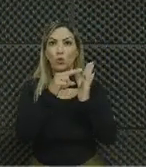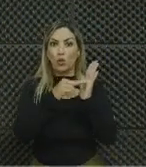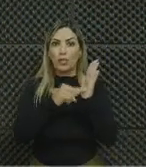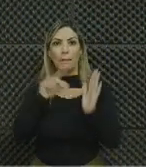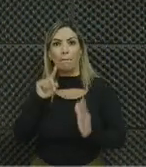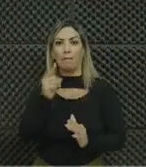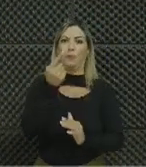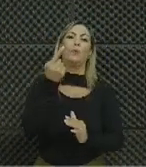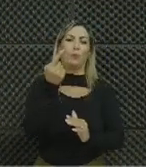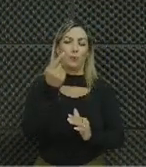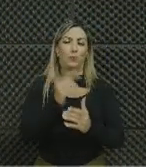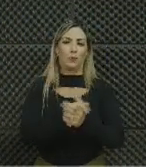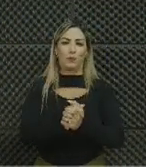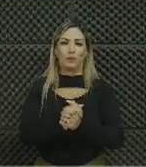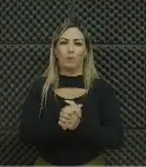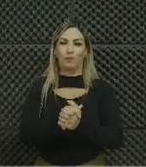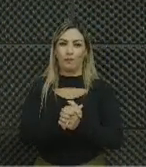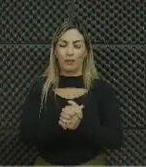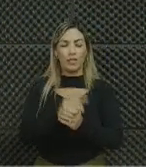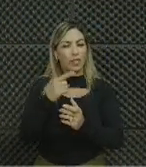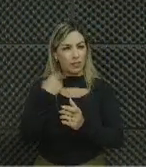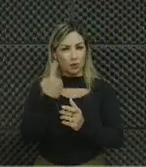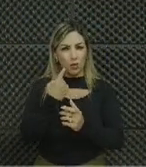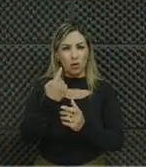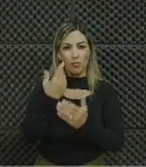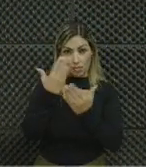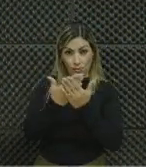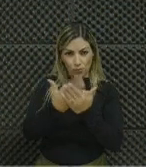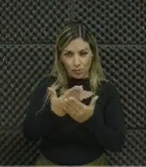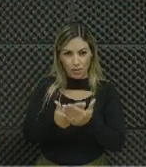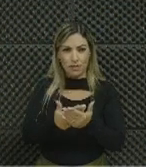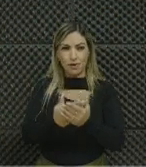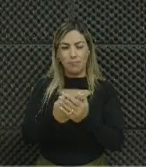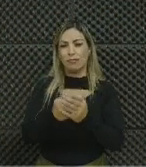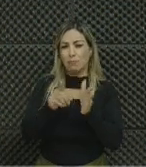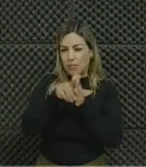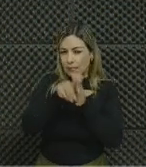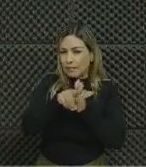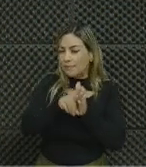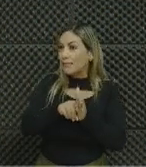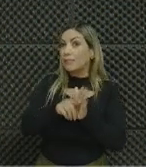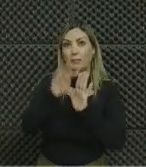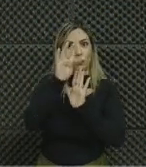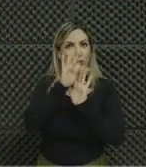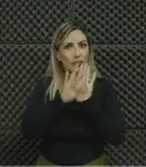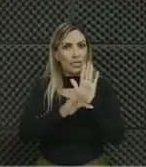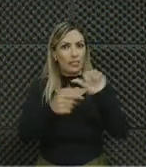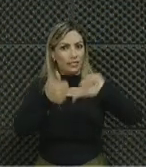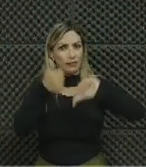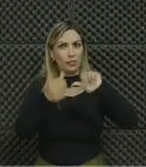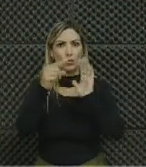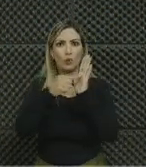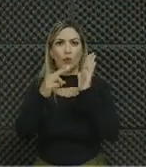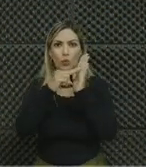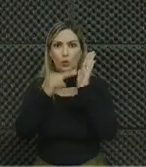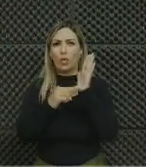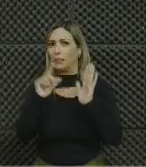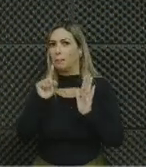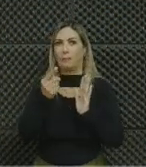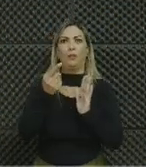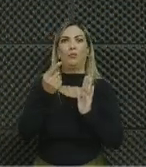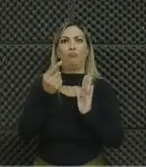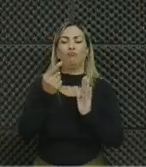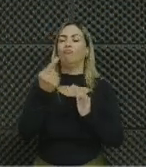1000. Quando a gente se baseia em um texto que foi muito bem avaliado,